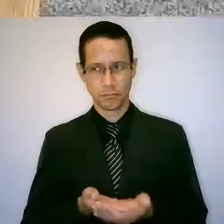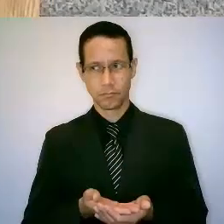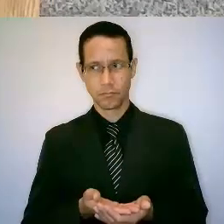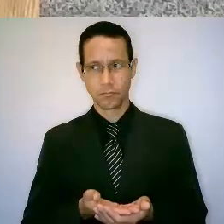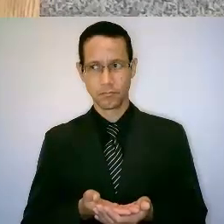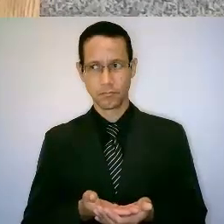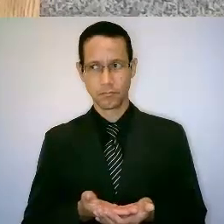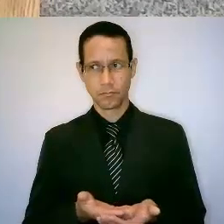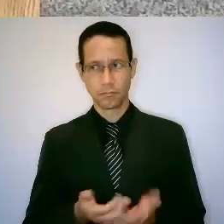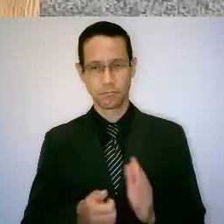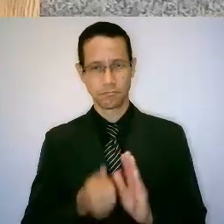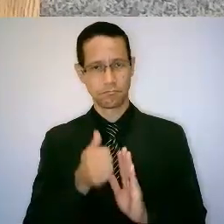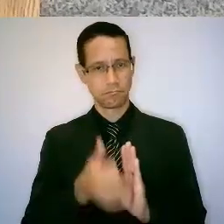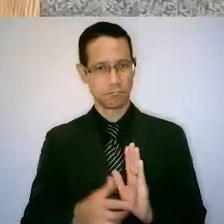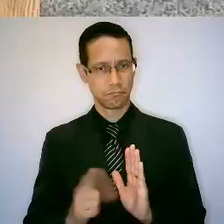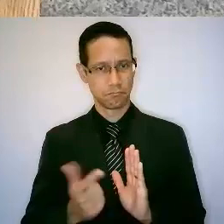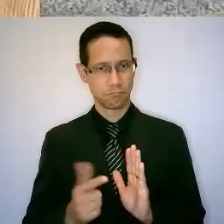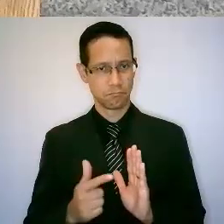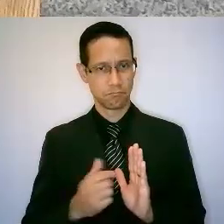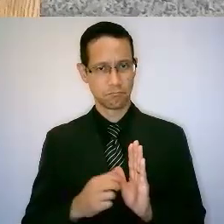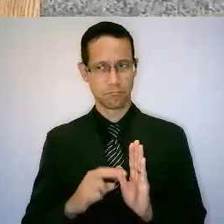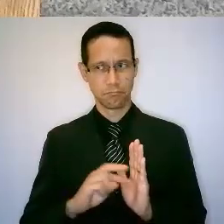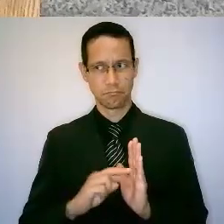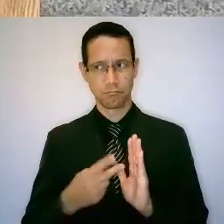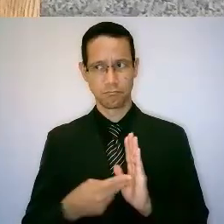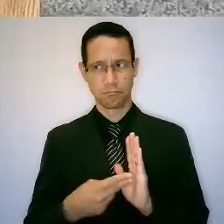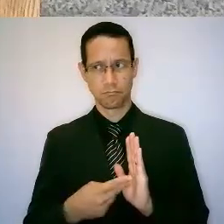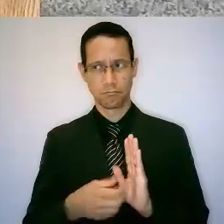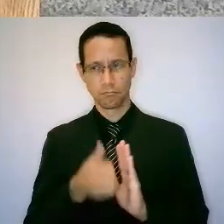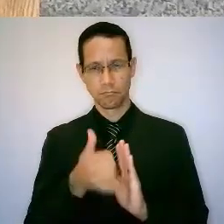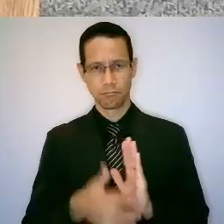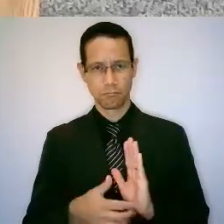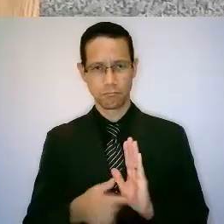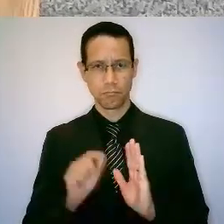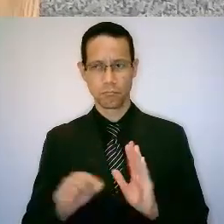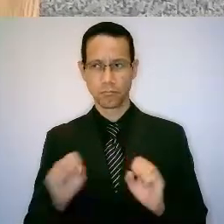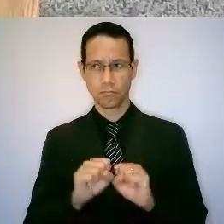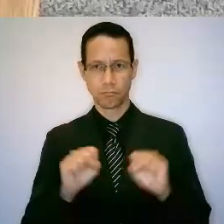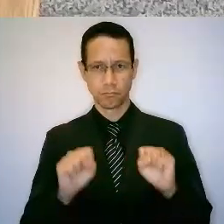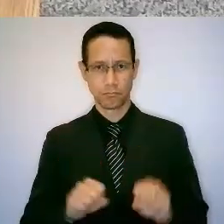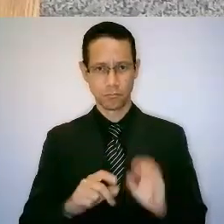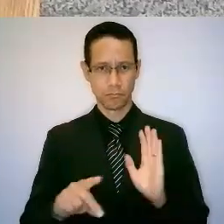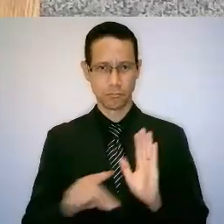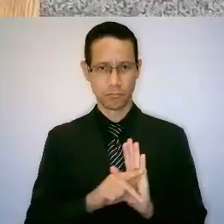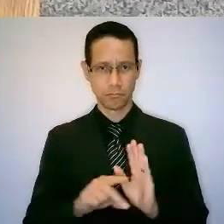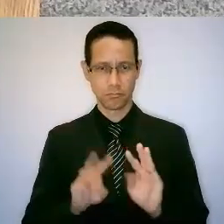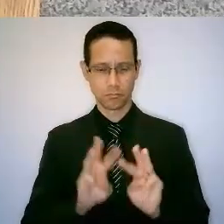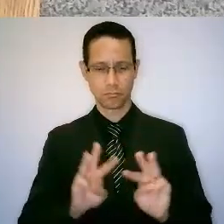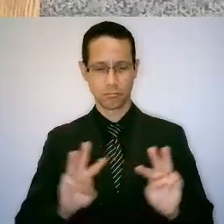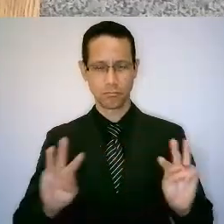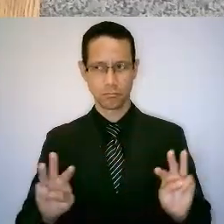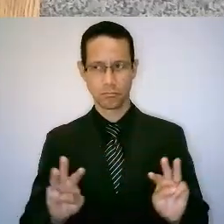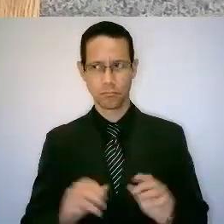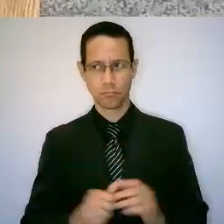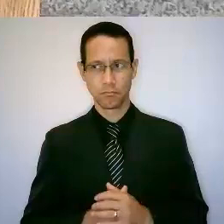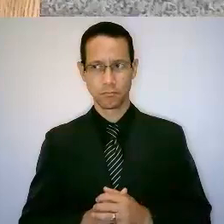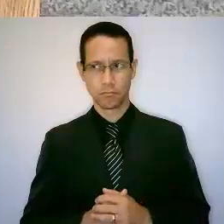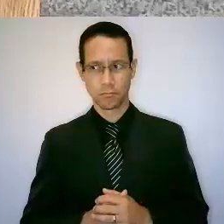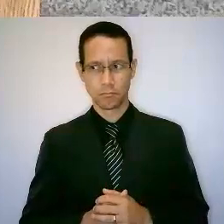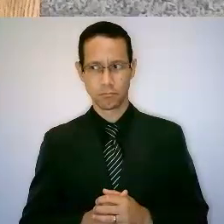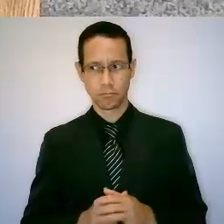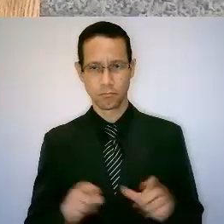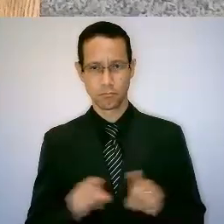Explicita pelo menos numa interpretação gramatical do dispositivo que tem que ser por um sistema próprio do site do Tribunal ao mesmo tempo